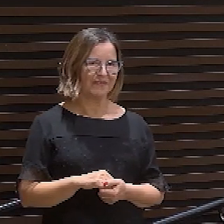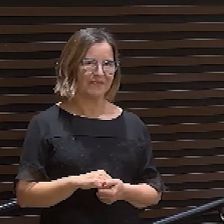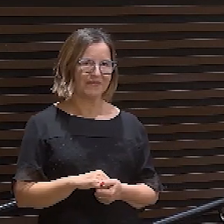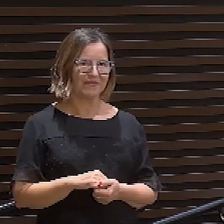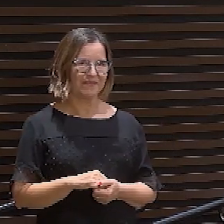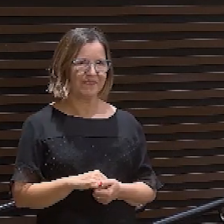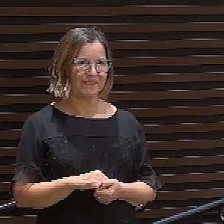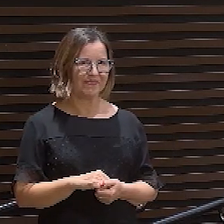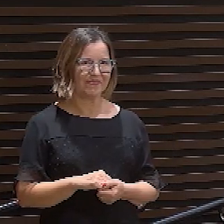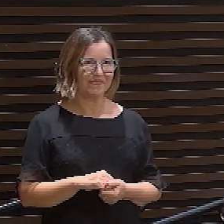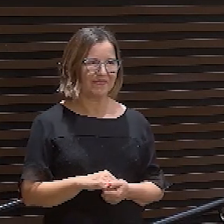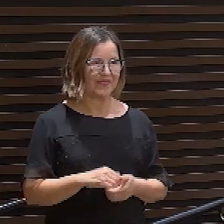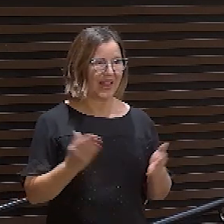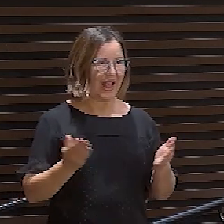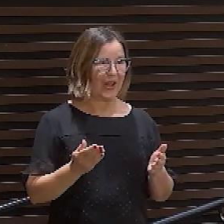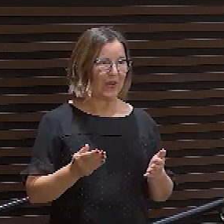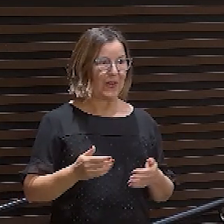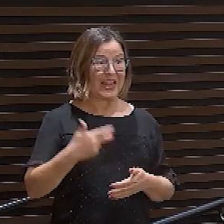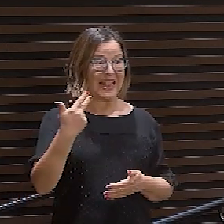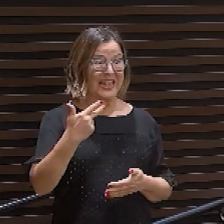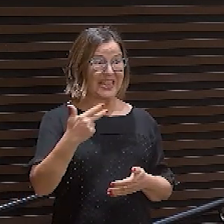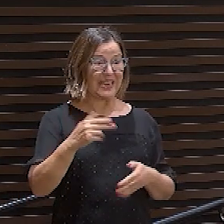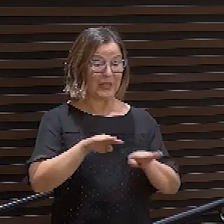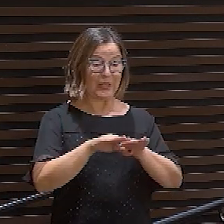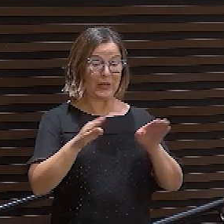Vamos para o terceiro altar.